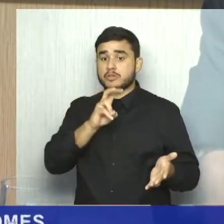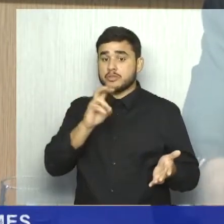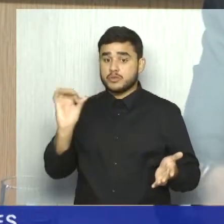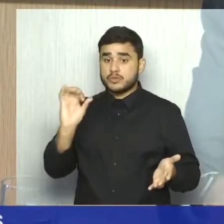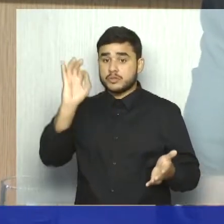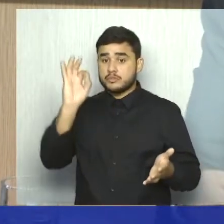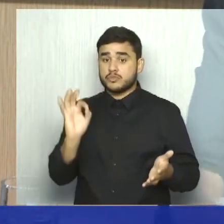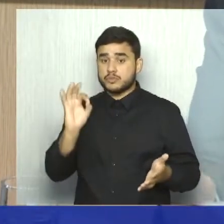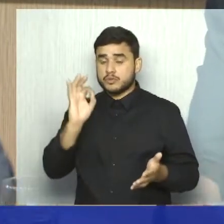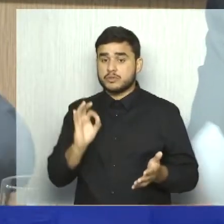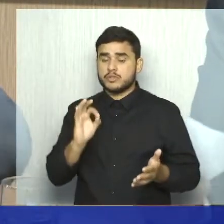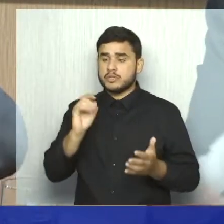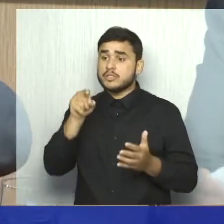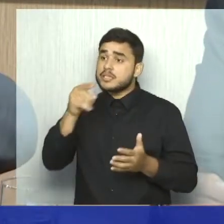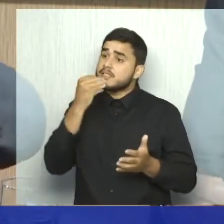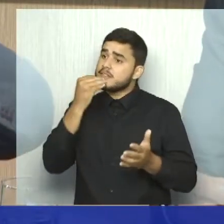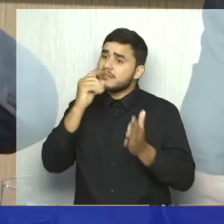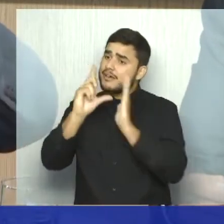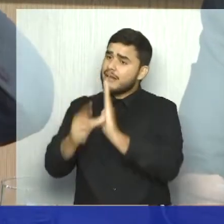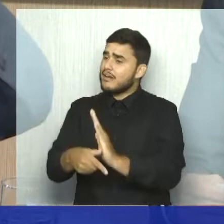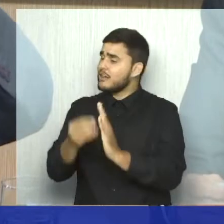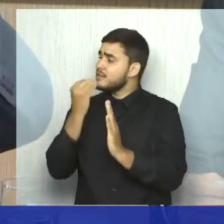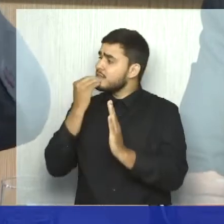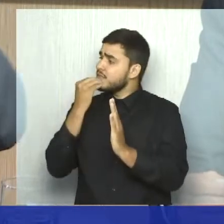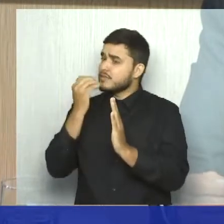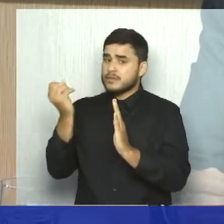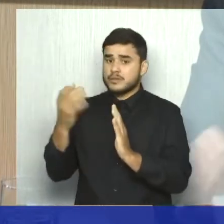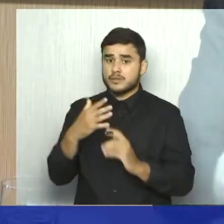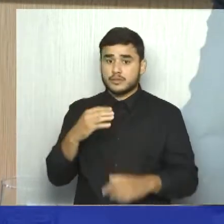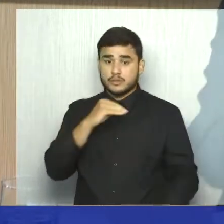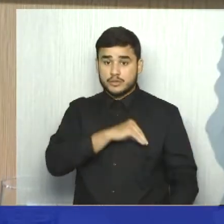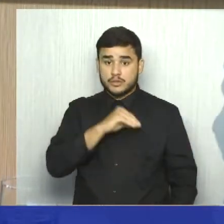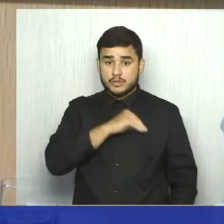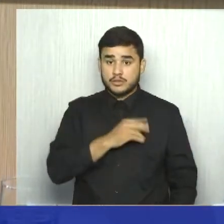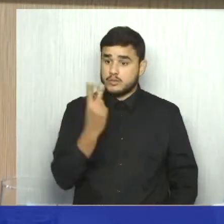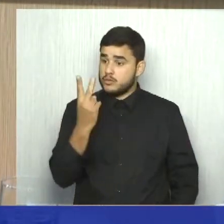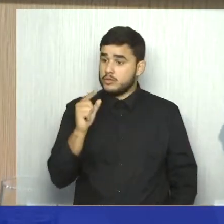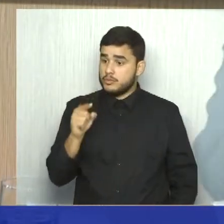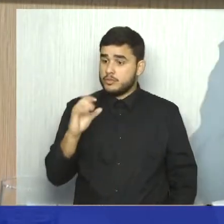56%. Então, veja, um cidadão hoje que ganha R$